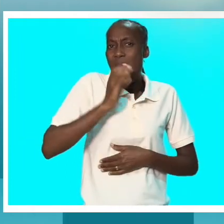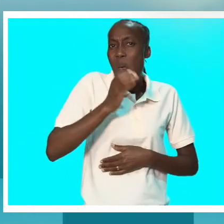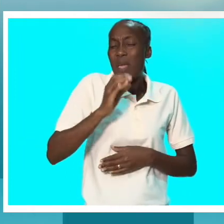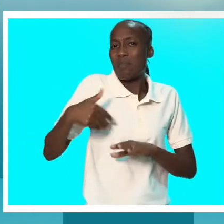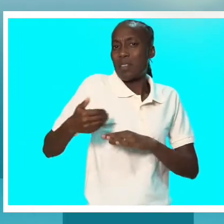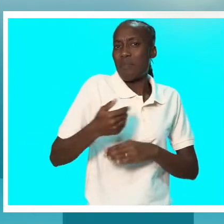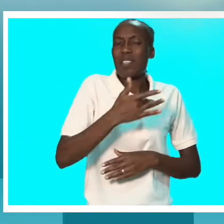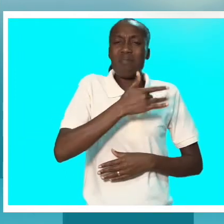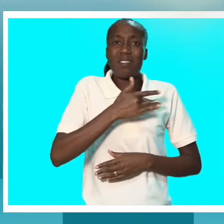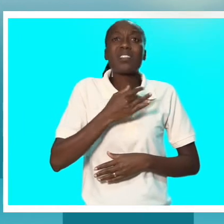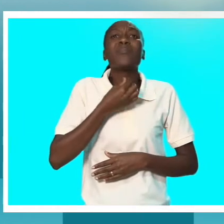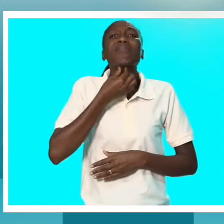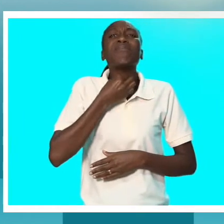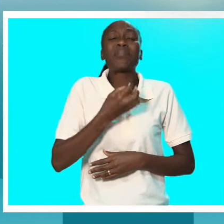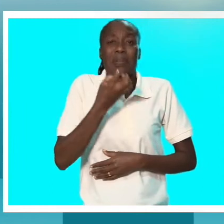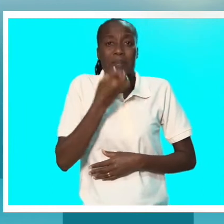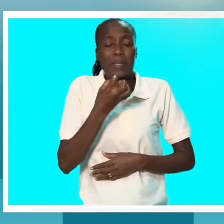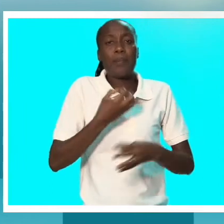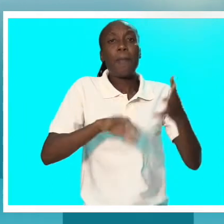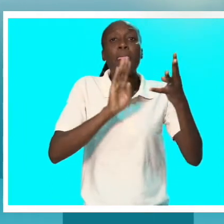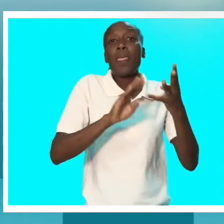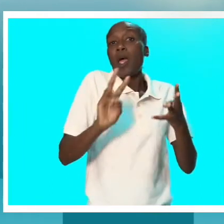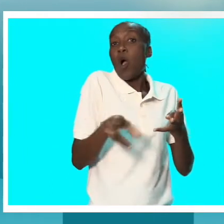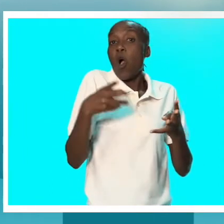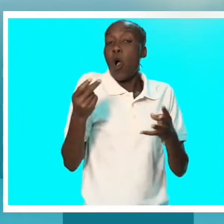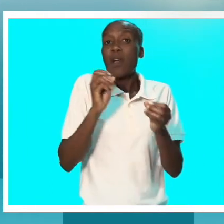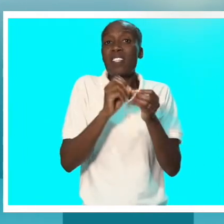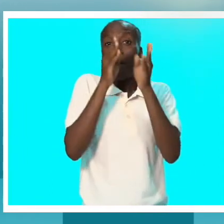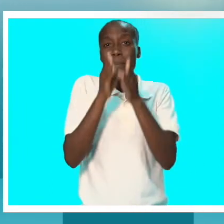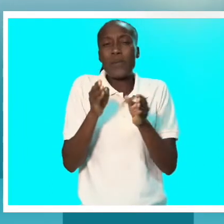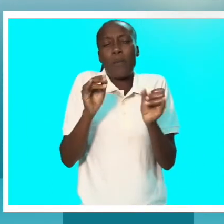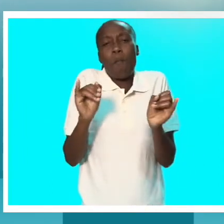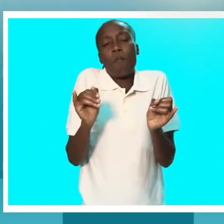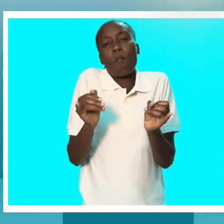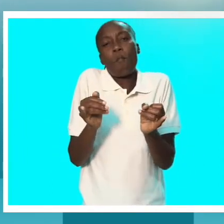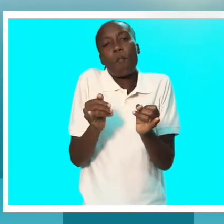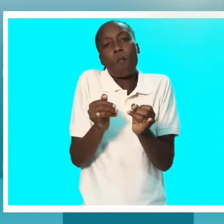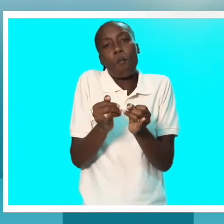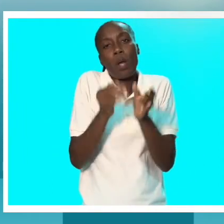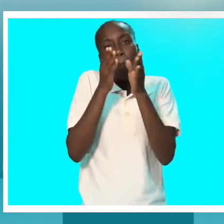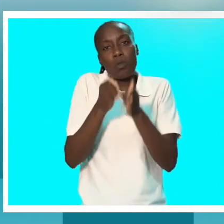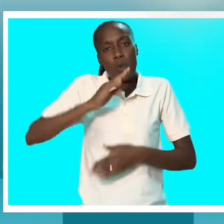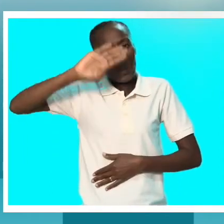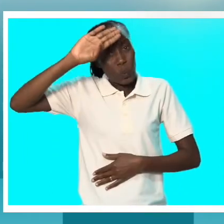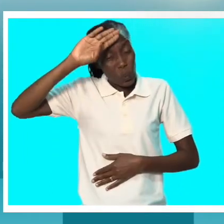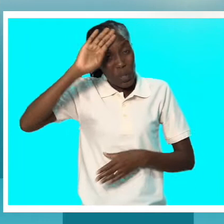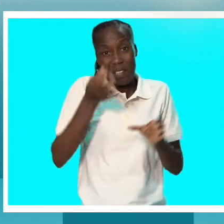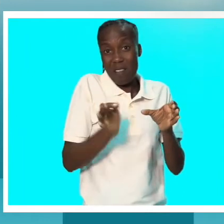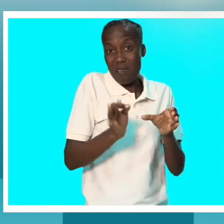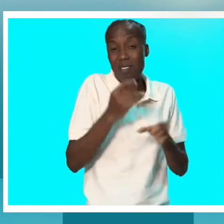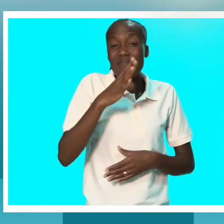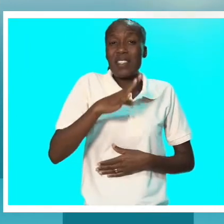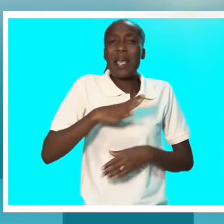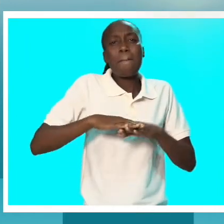porque o indivíduo sente sede. O outro sintoma é o emagrecimento. O indivíduo com diabetes tem uma